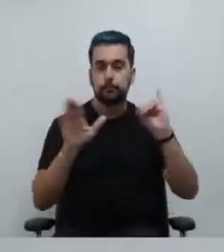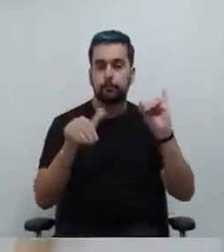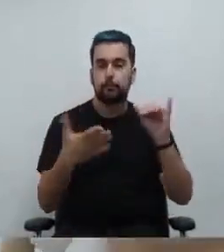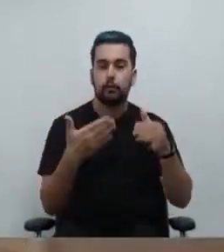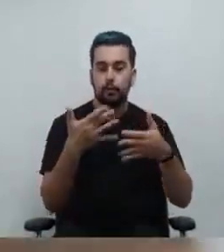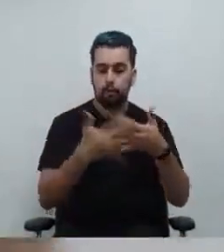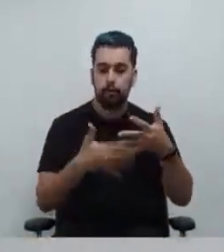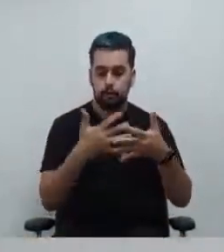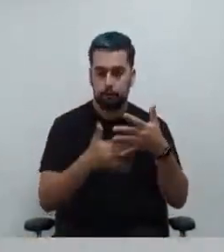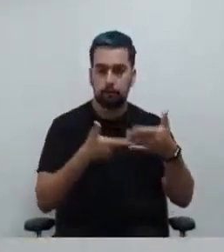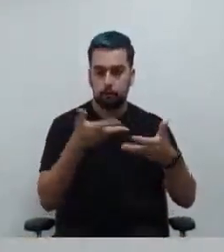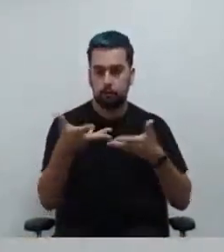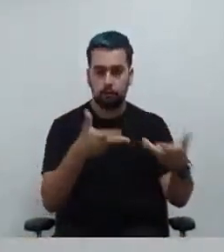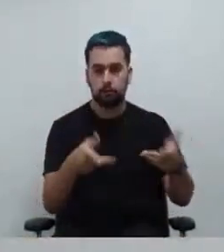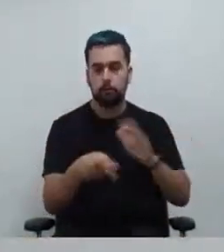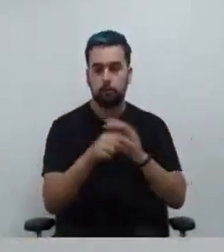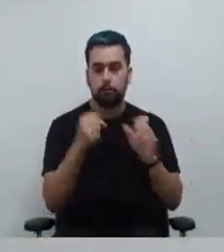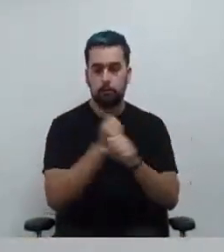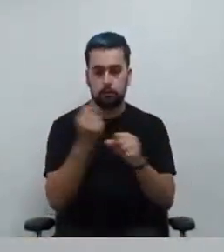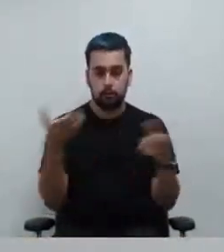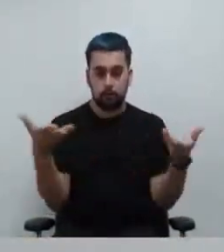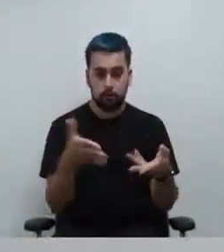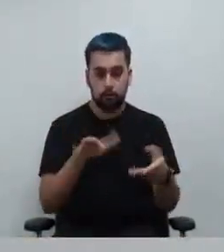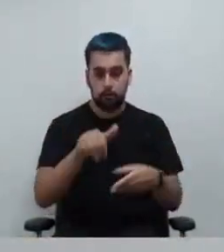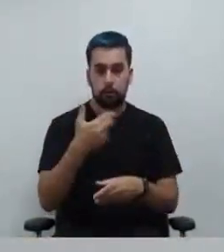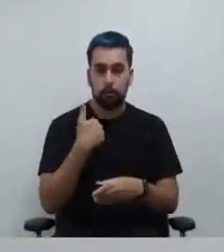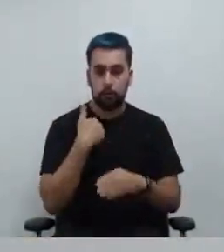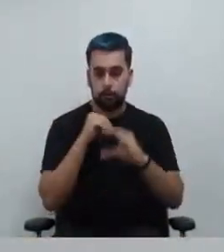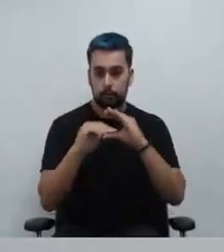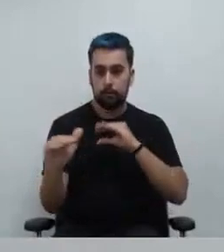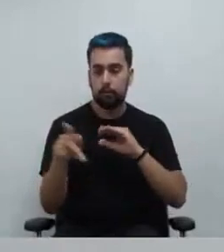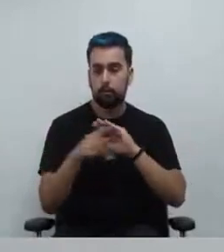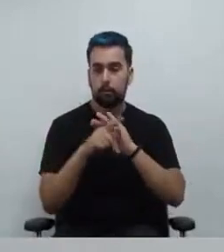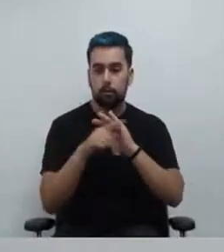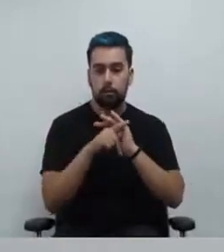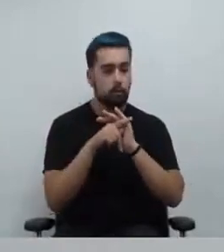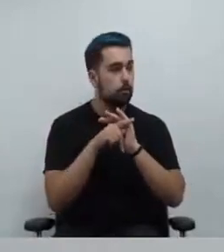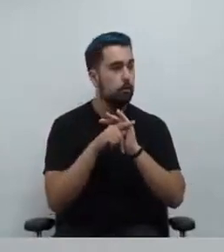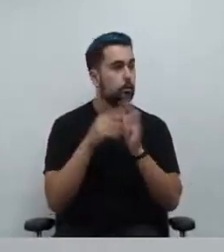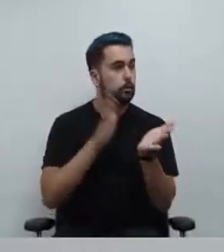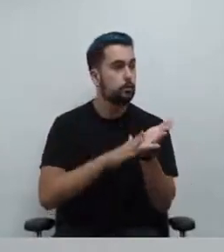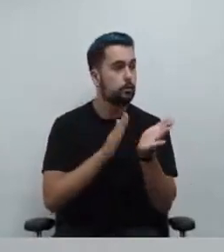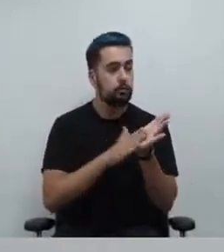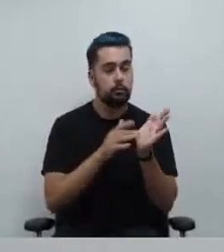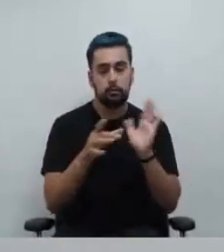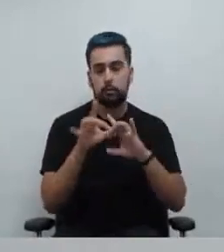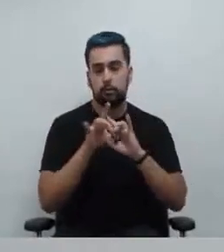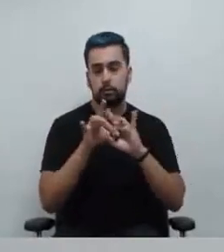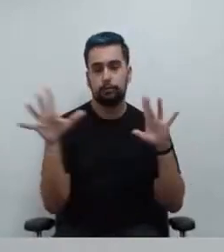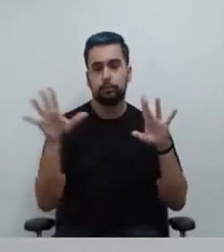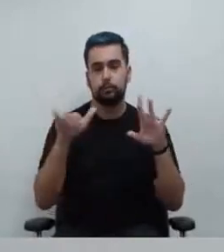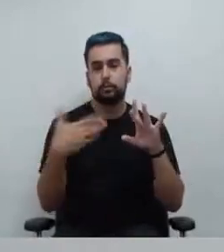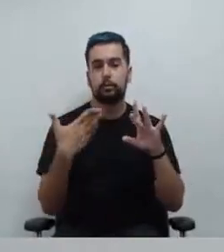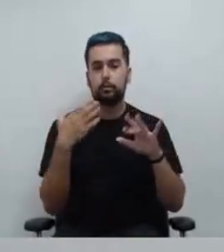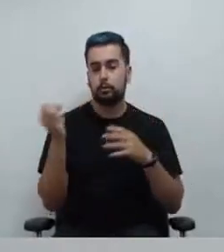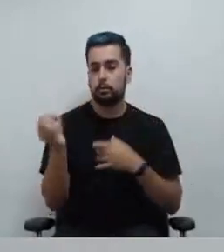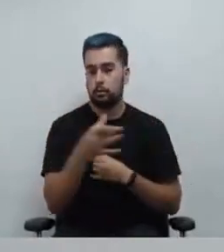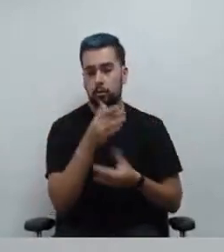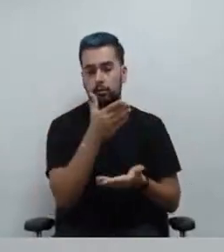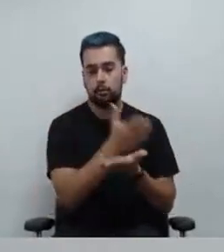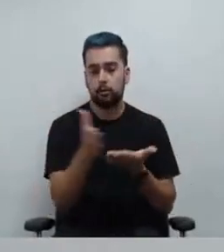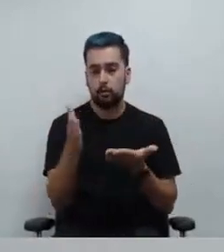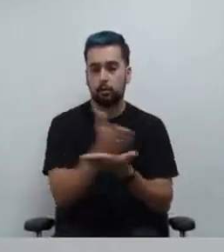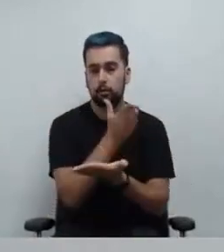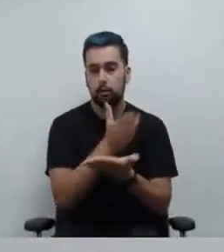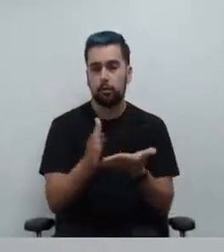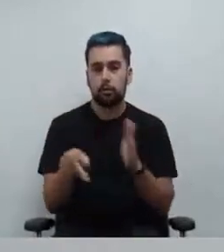de antiguidade de 2024, encaminho pela autuação desse expediente como proposta de deliberação mediante nova distribuição pela